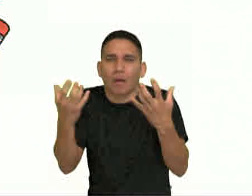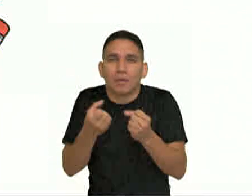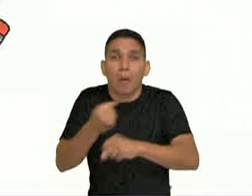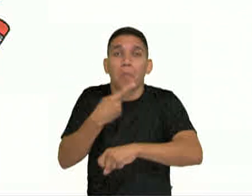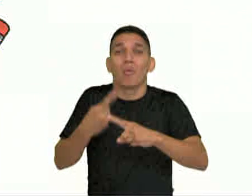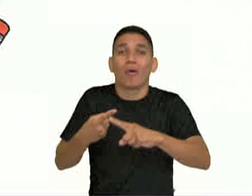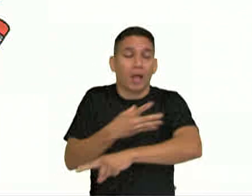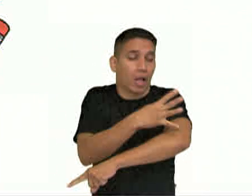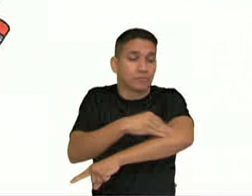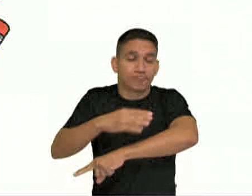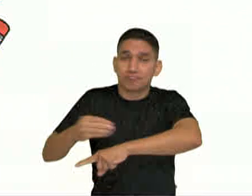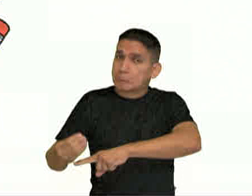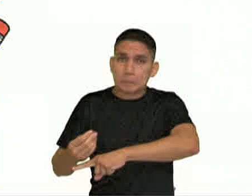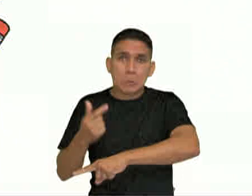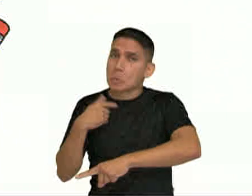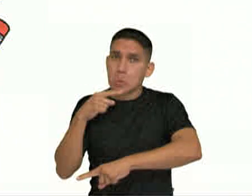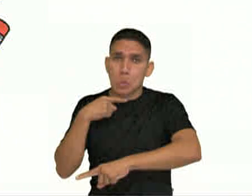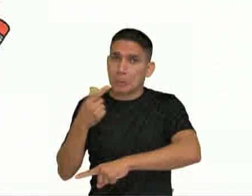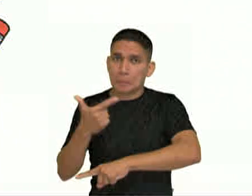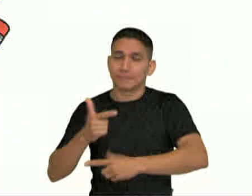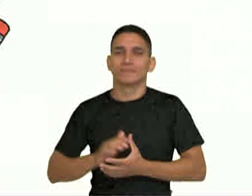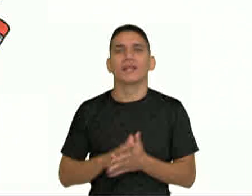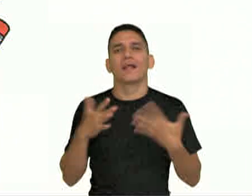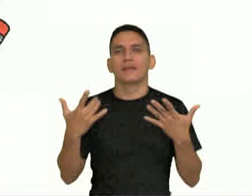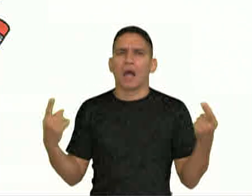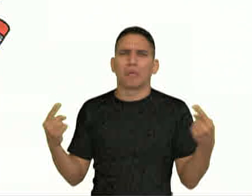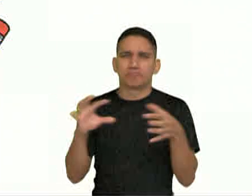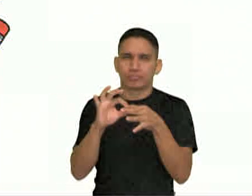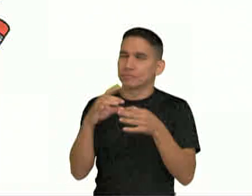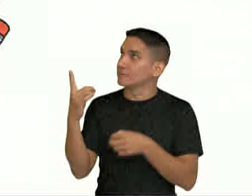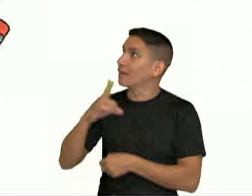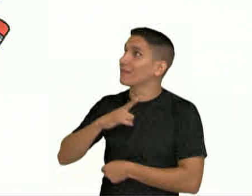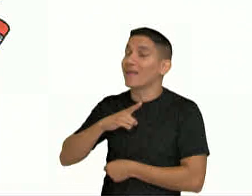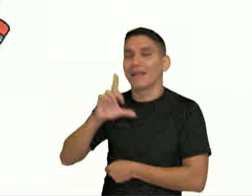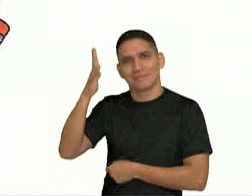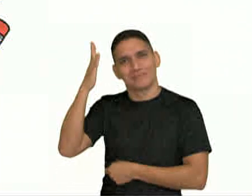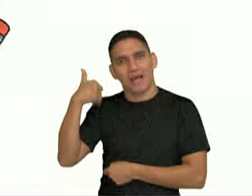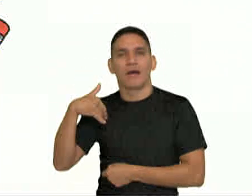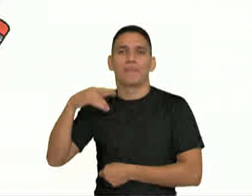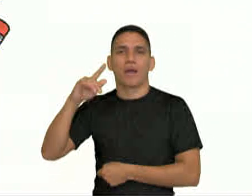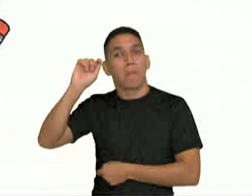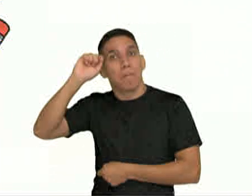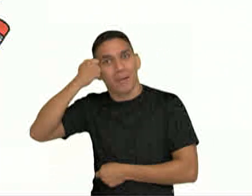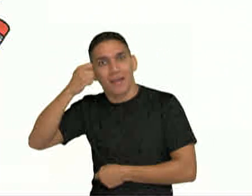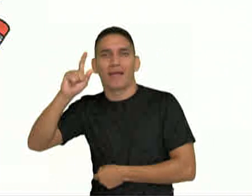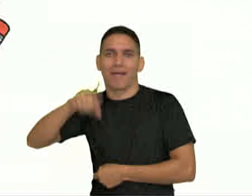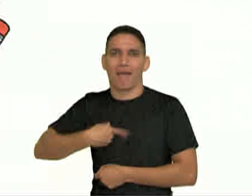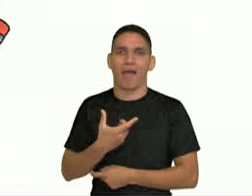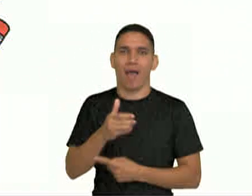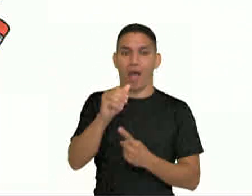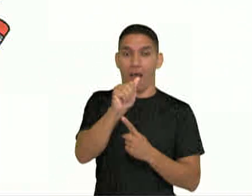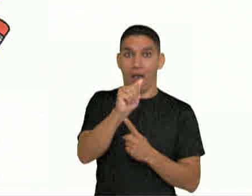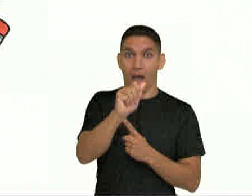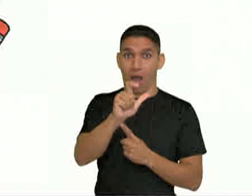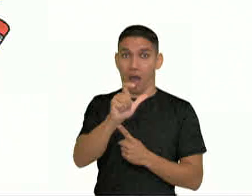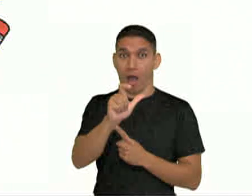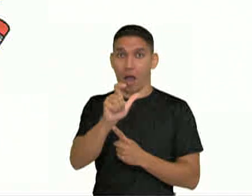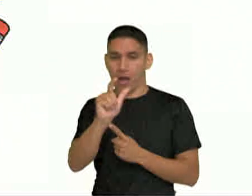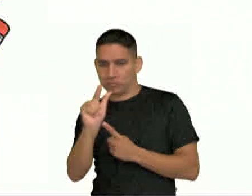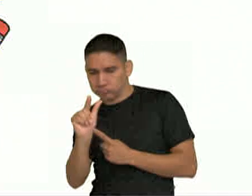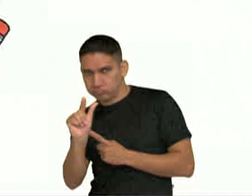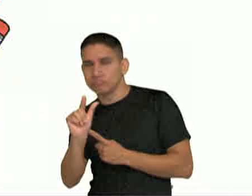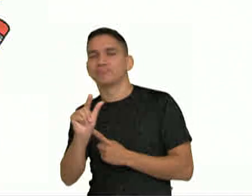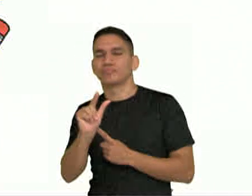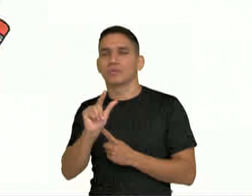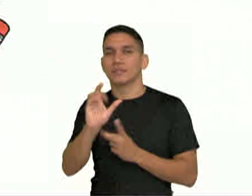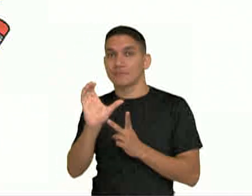Então, nosso casal aqui, a gente sabe, então, que um deles era preto, então tem que ser azinho, cesão alguma coisa,